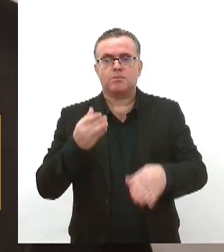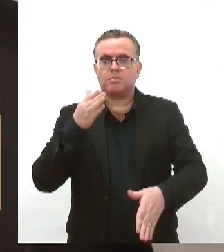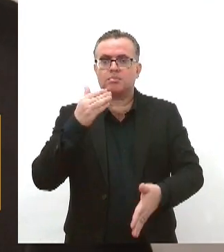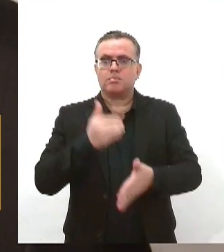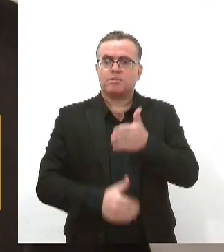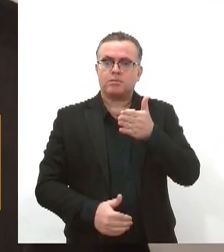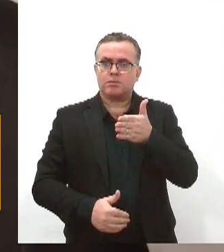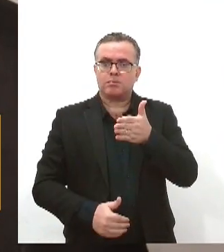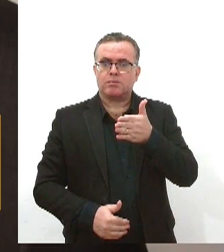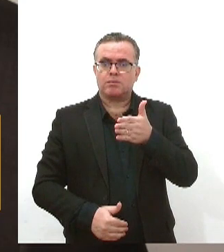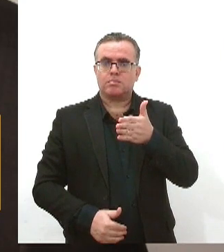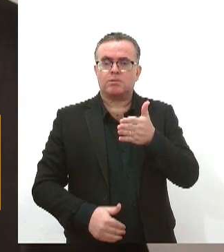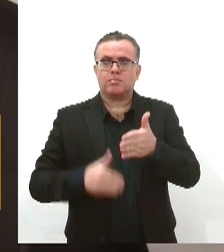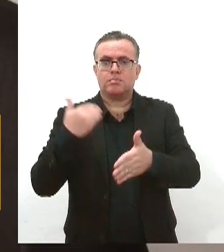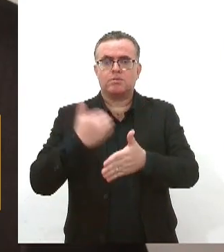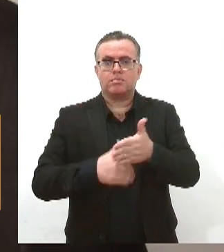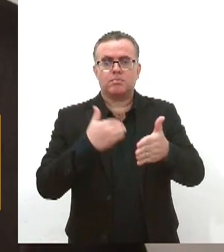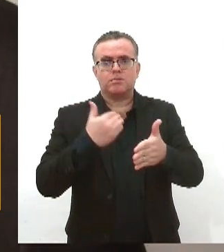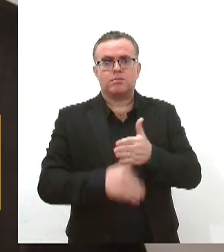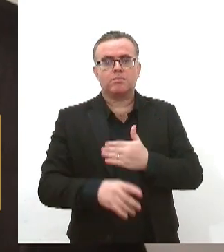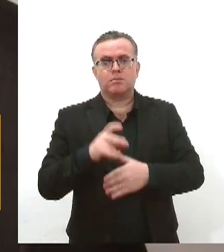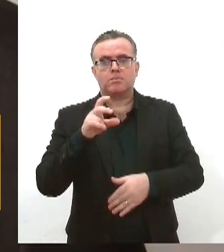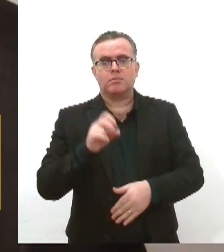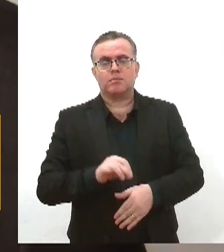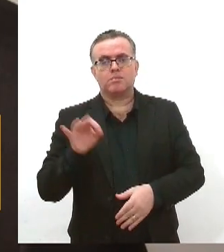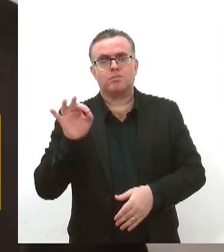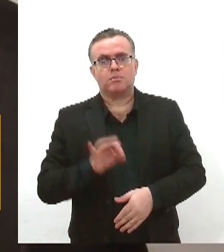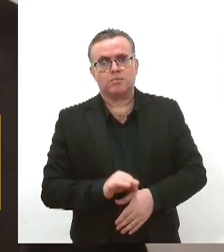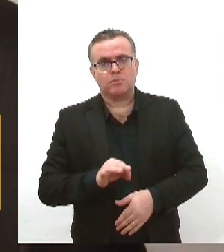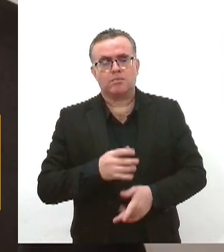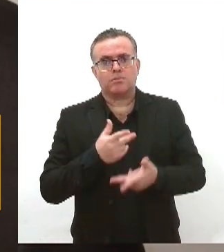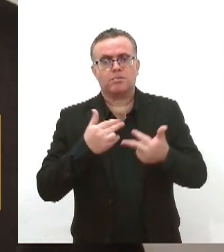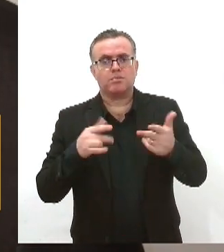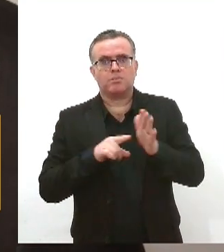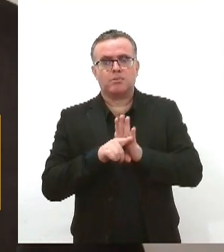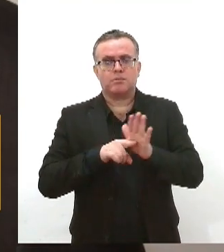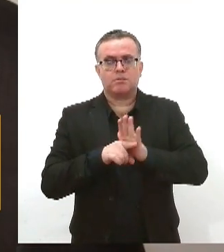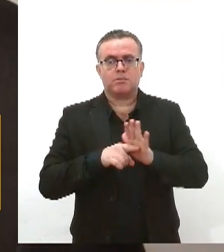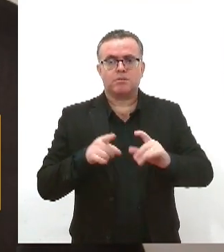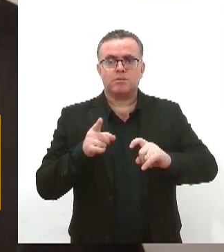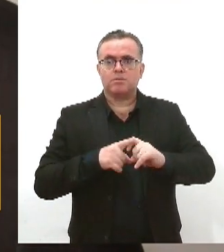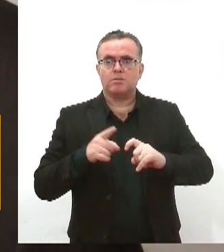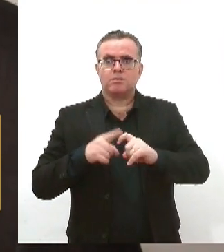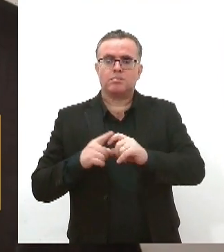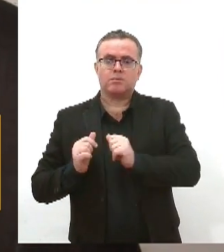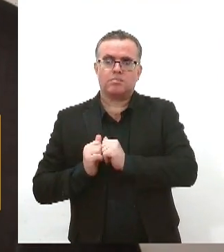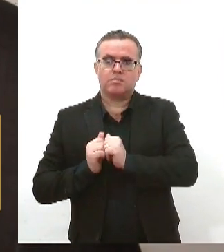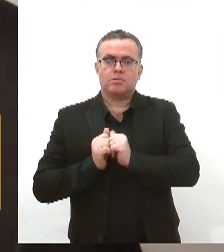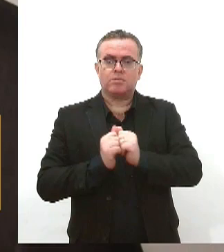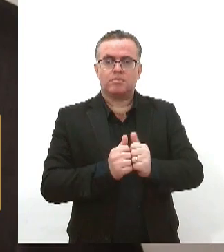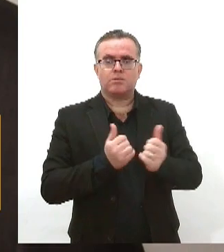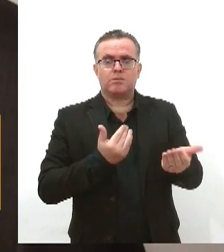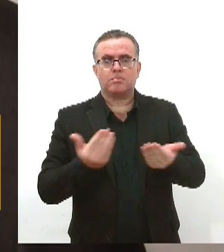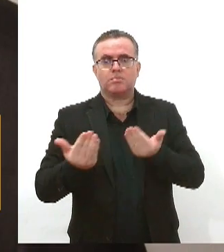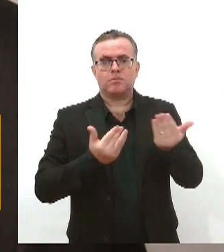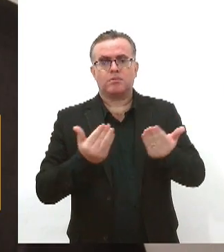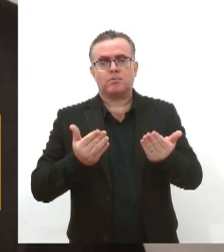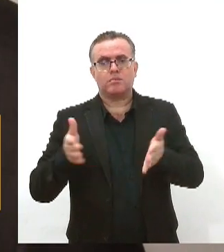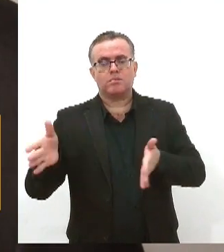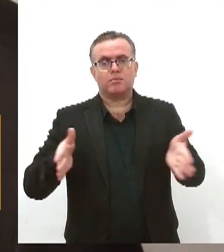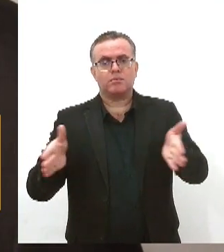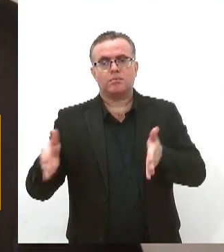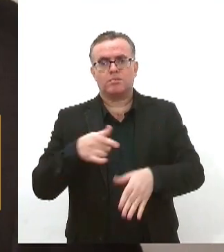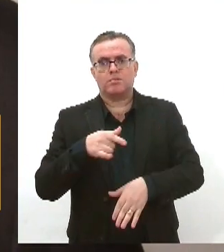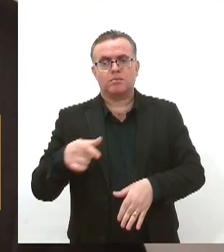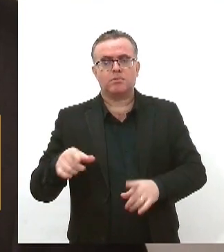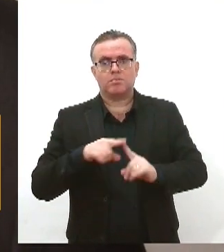descontos de até 50% em consultas médicas e acompanhamento psicológico durante o período da gravidez